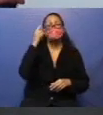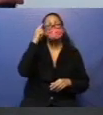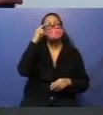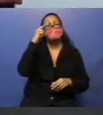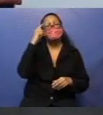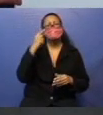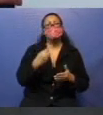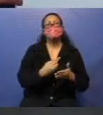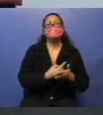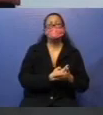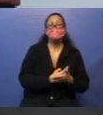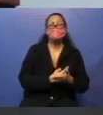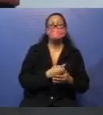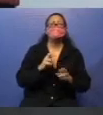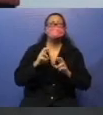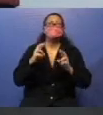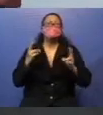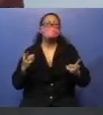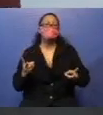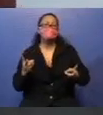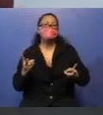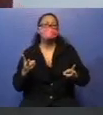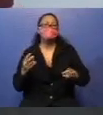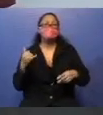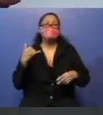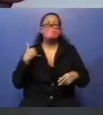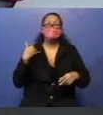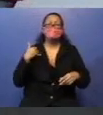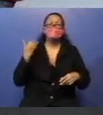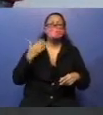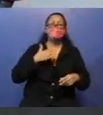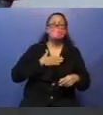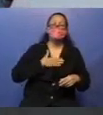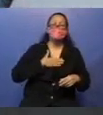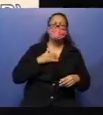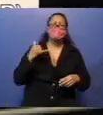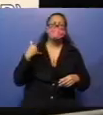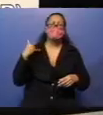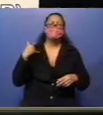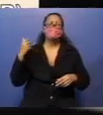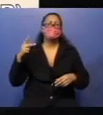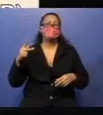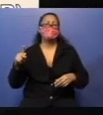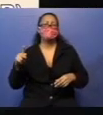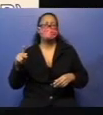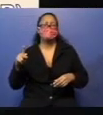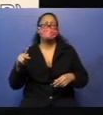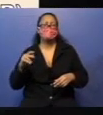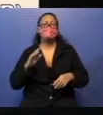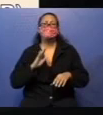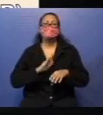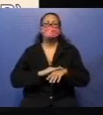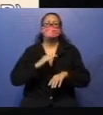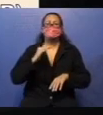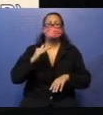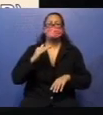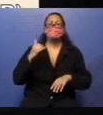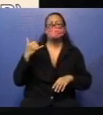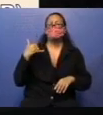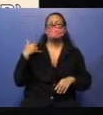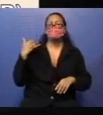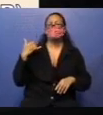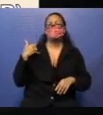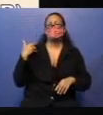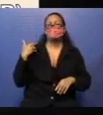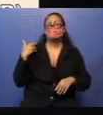senhora? Né? Qual é a diferença? A mais, quantos anos a mais a professora